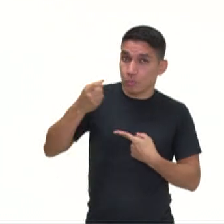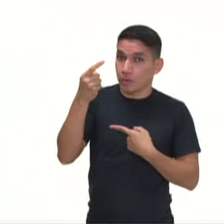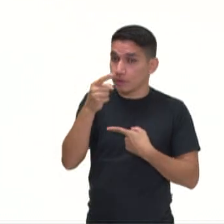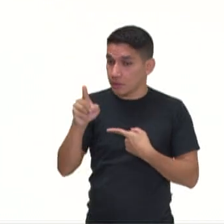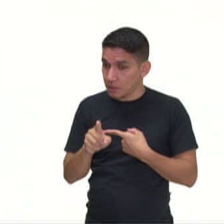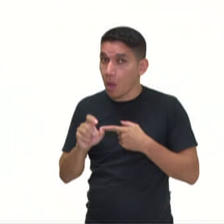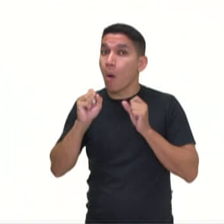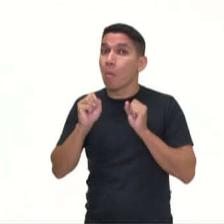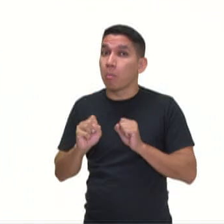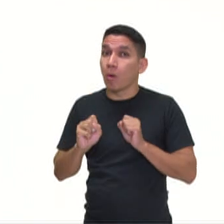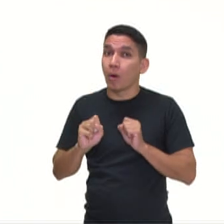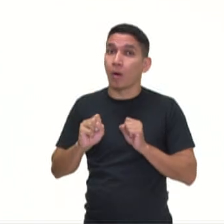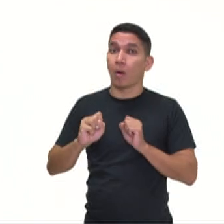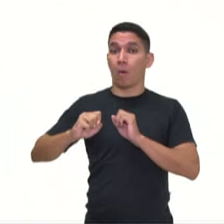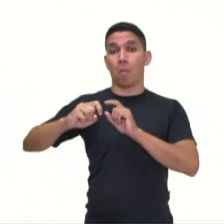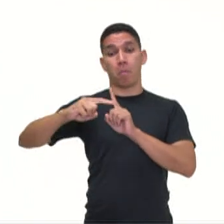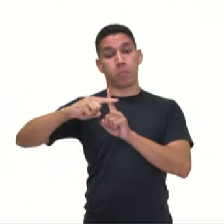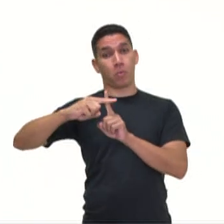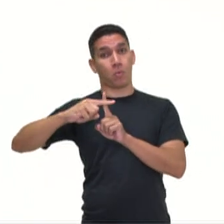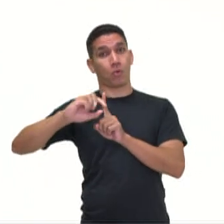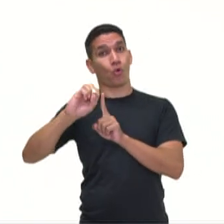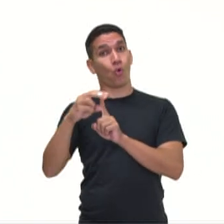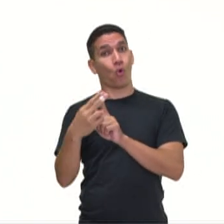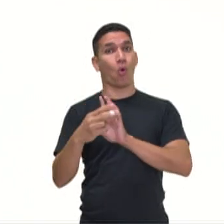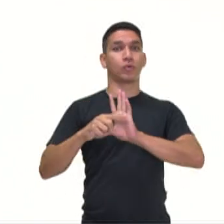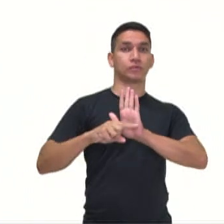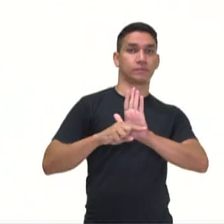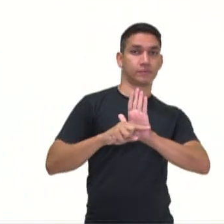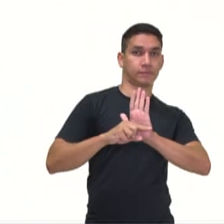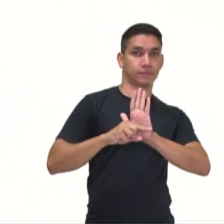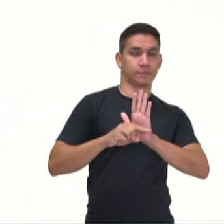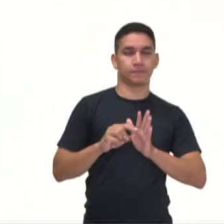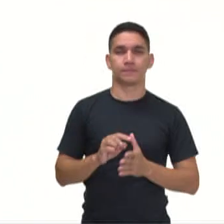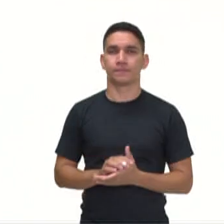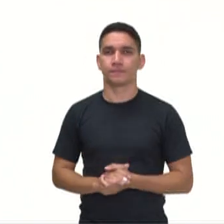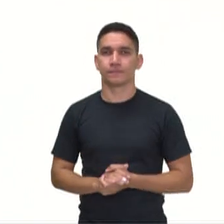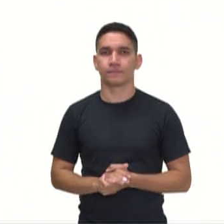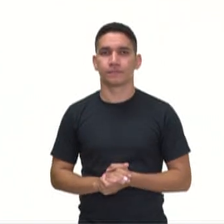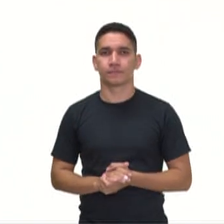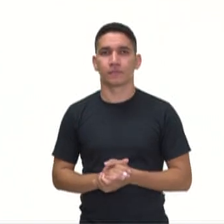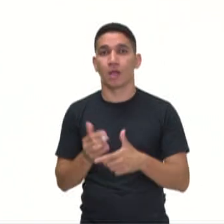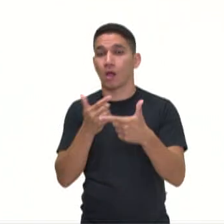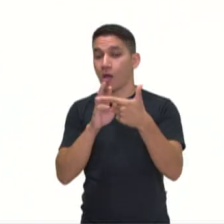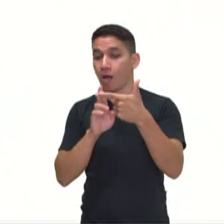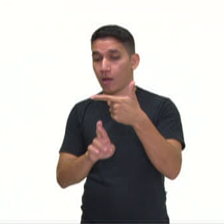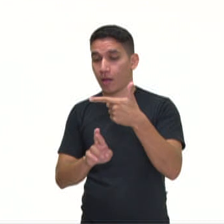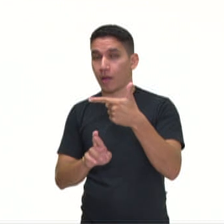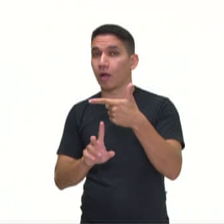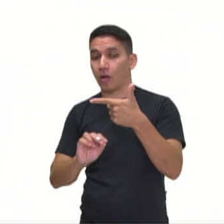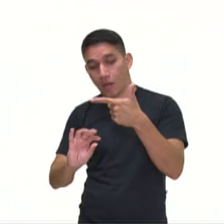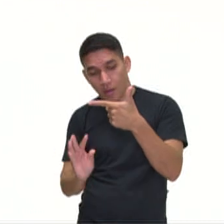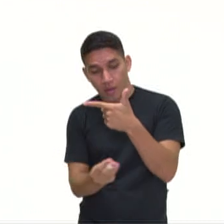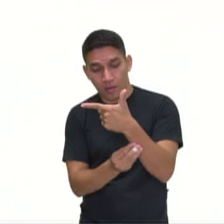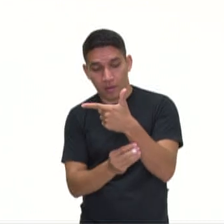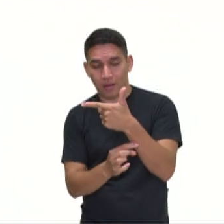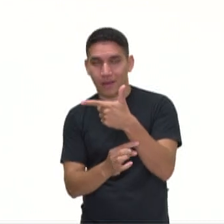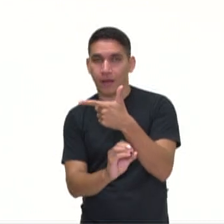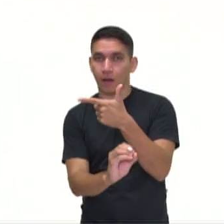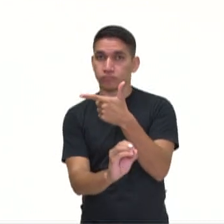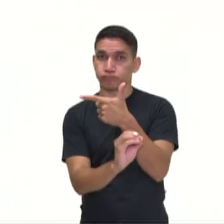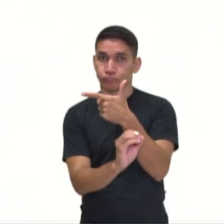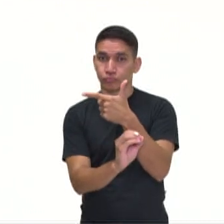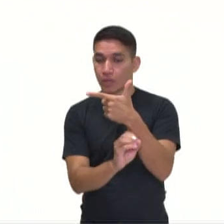ser positivo ou pode ser negativo. O resto da divisão é 0 e